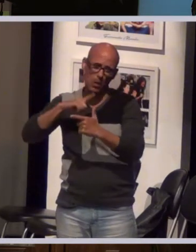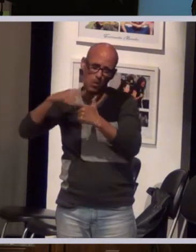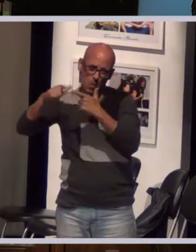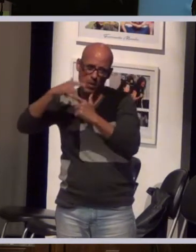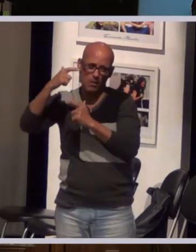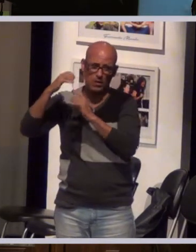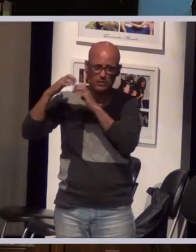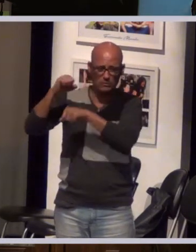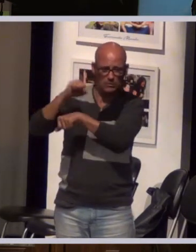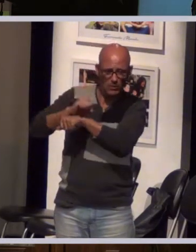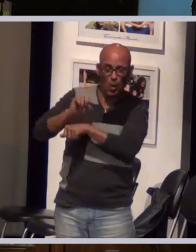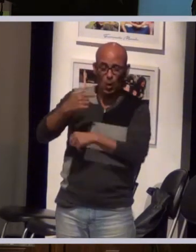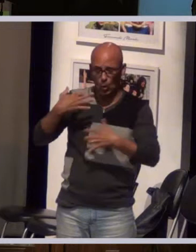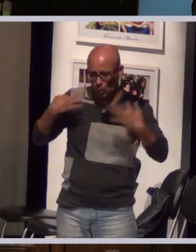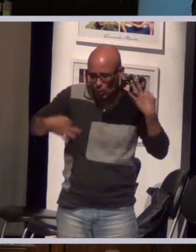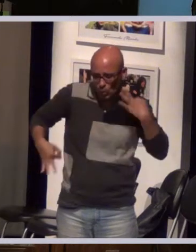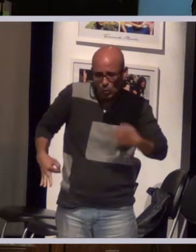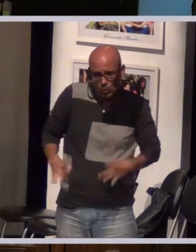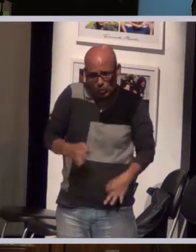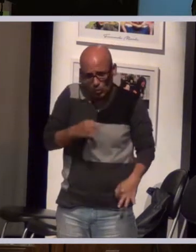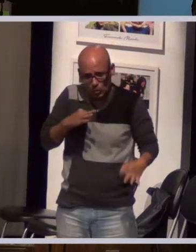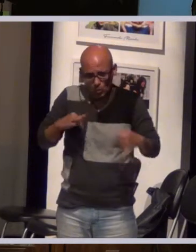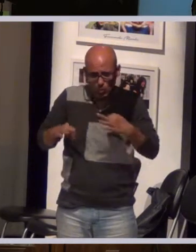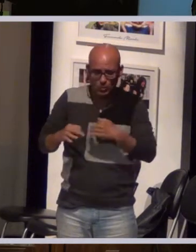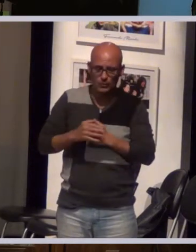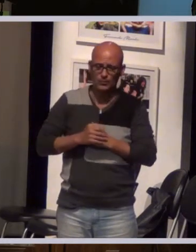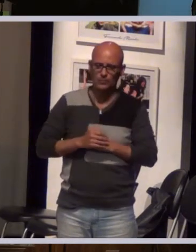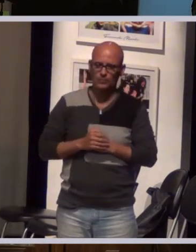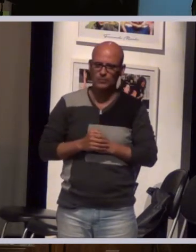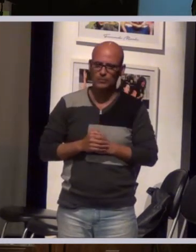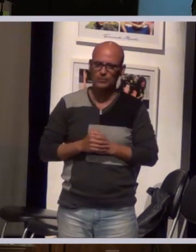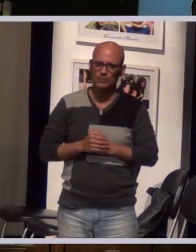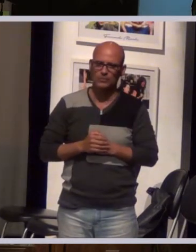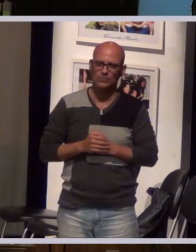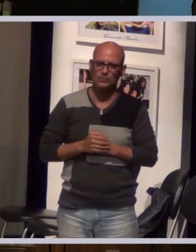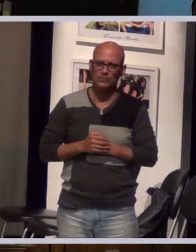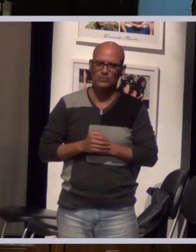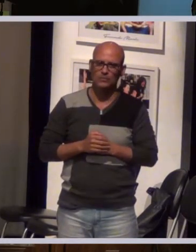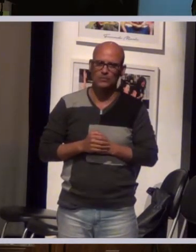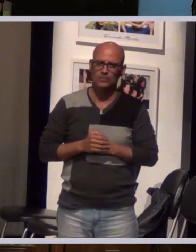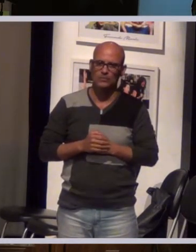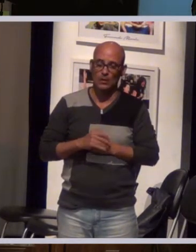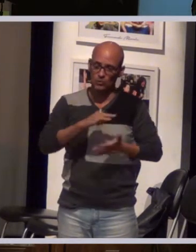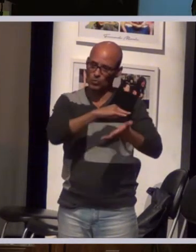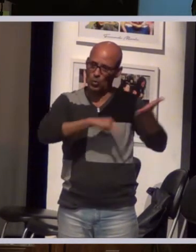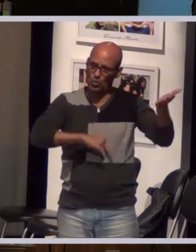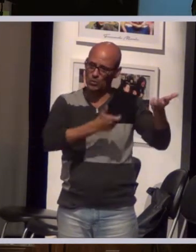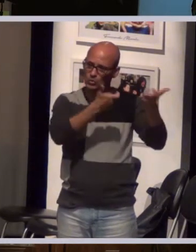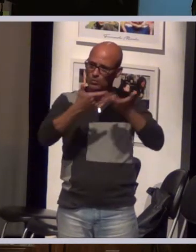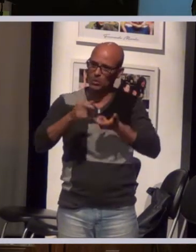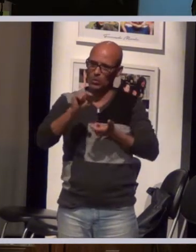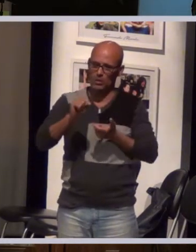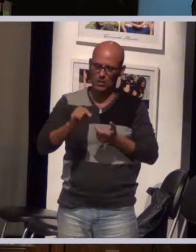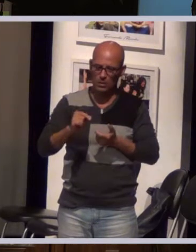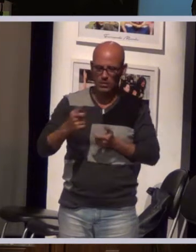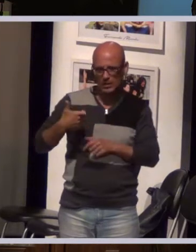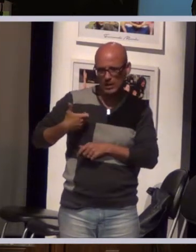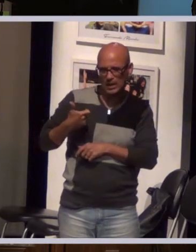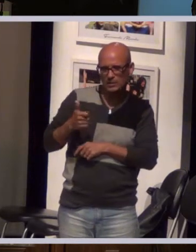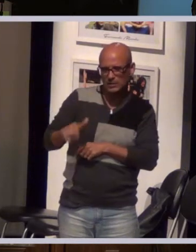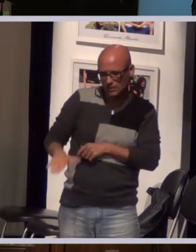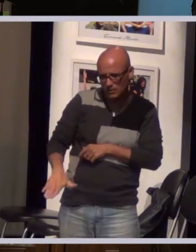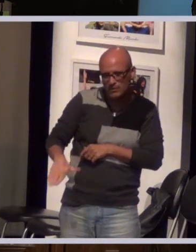ou quando houver dor muscular importante. Neste documento, orienta que, na adolescência, devido ao